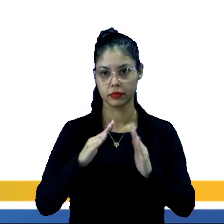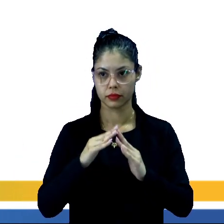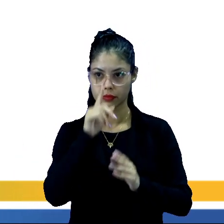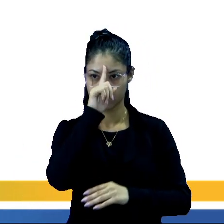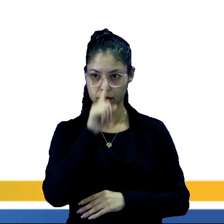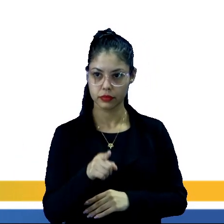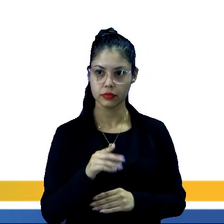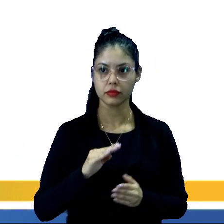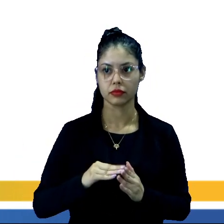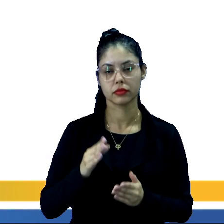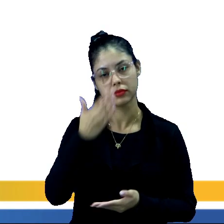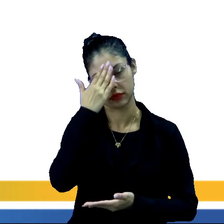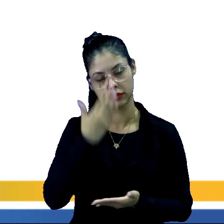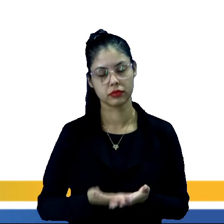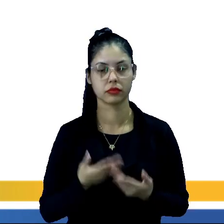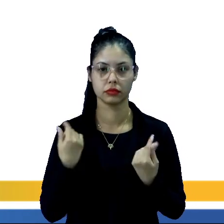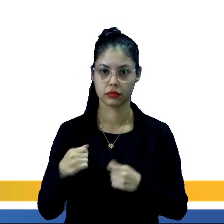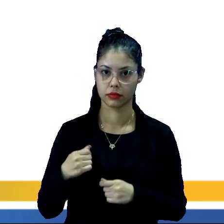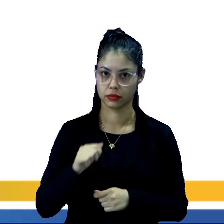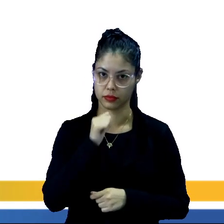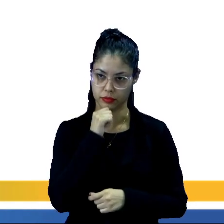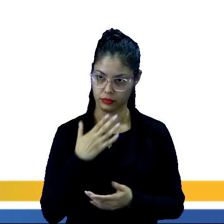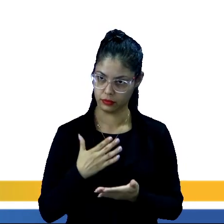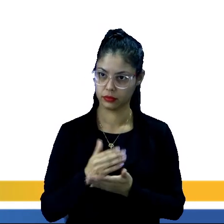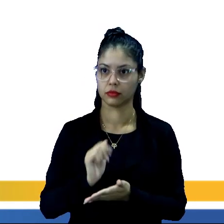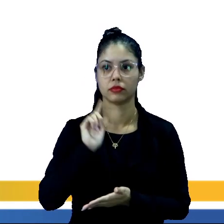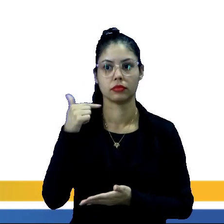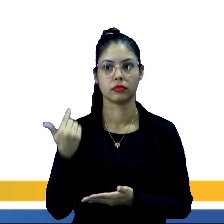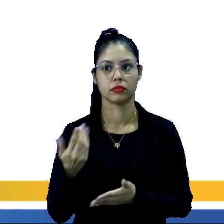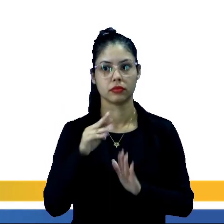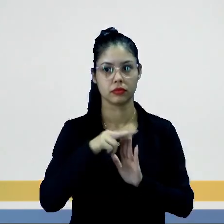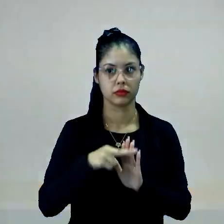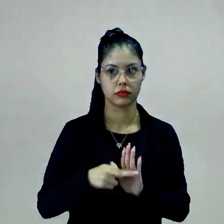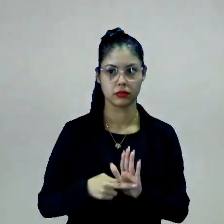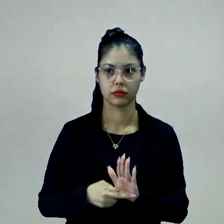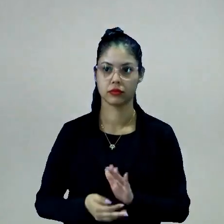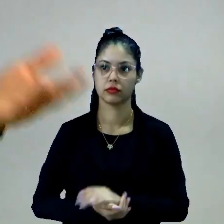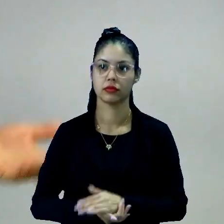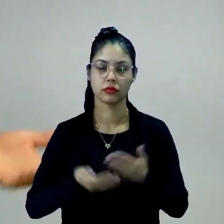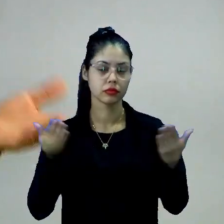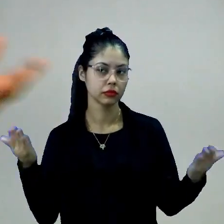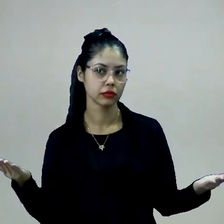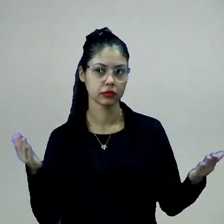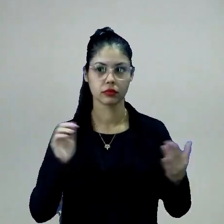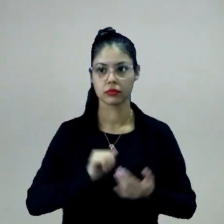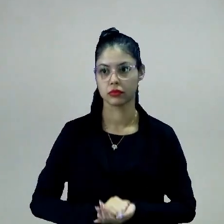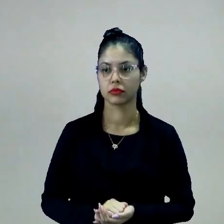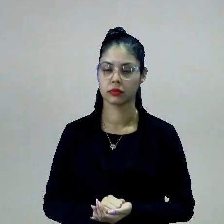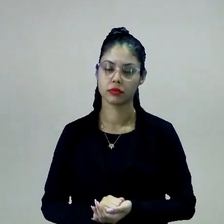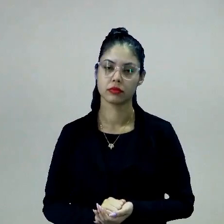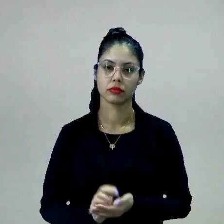uma vez que ela acredita que a mulher ela tem que alcançar outros patamares, né? Então é isso,